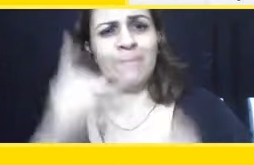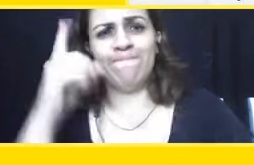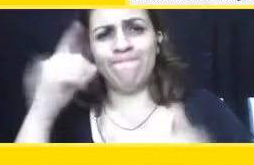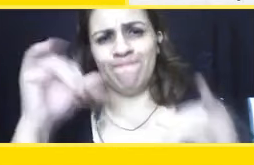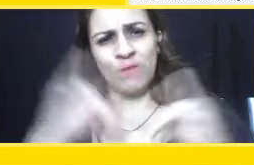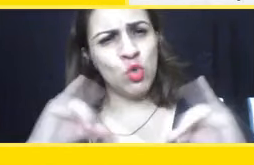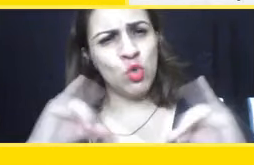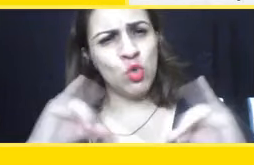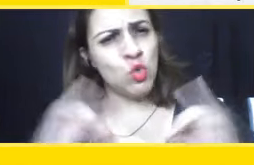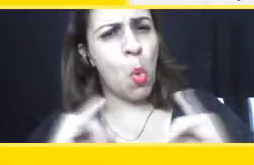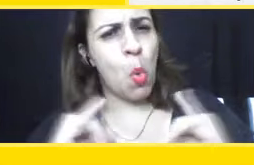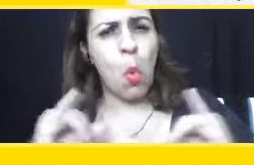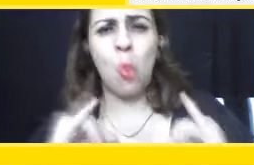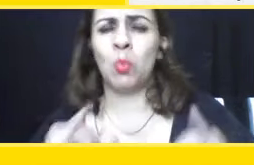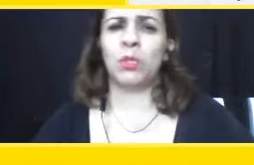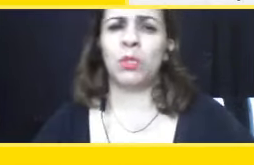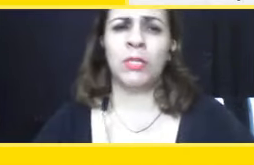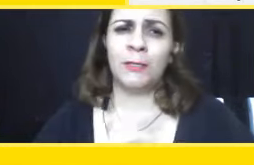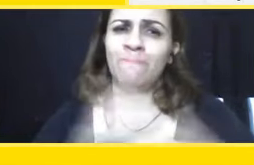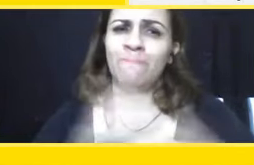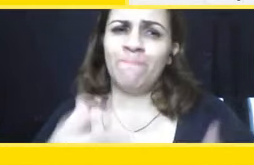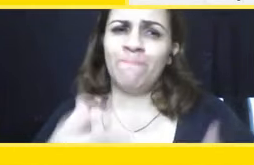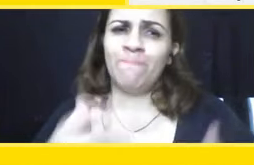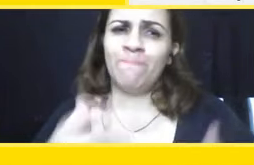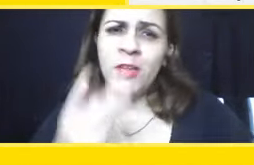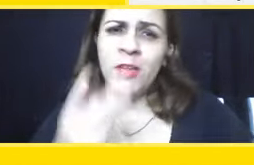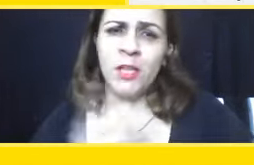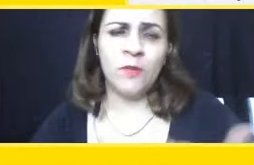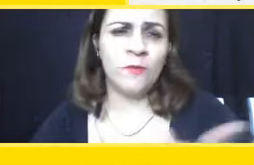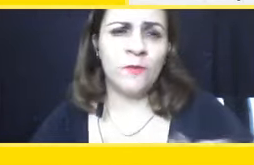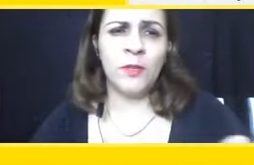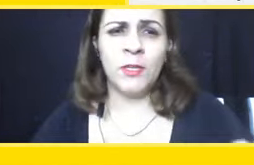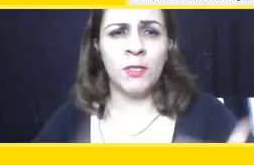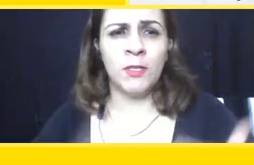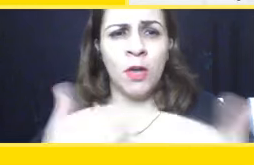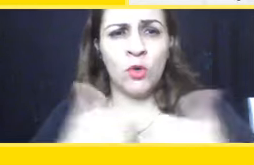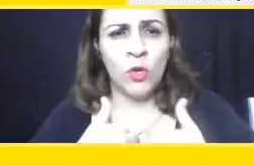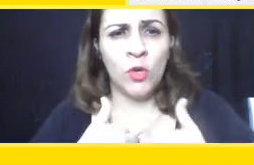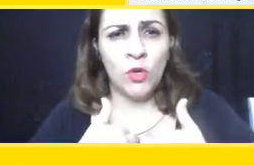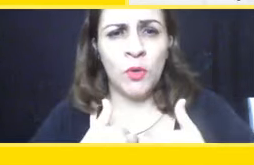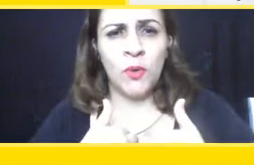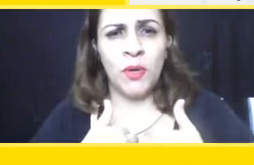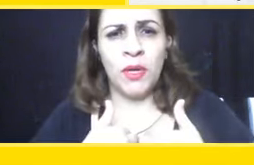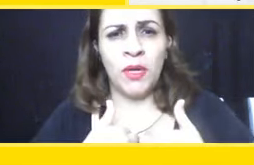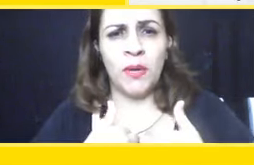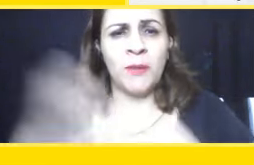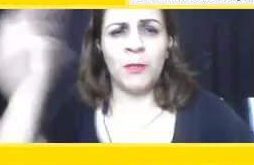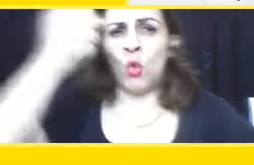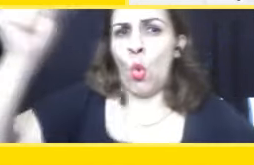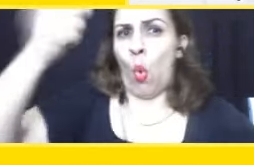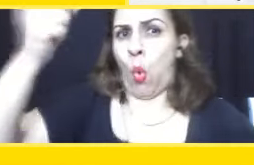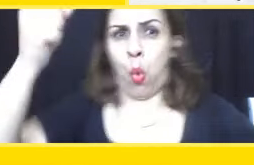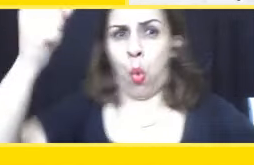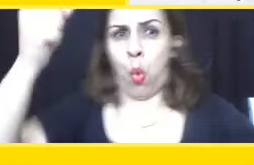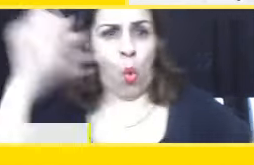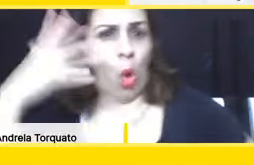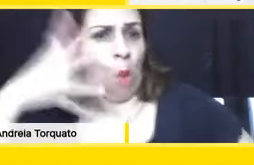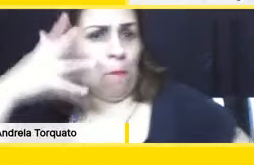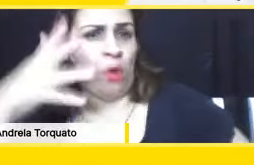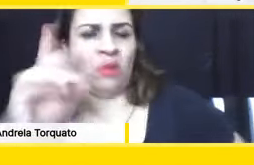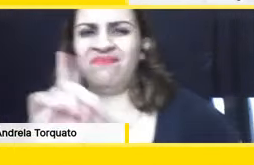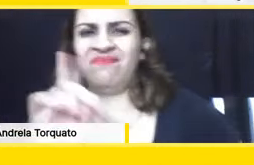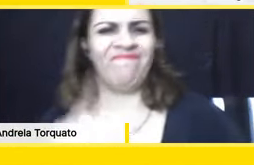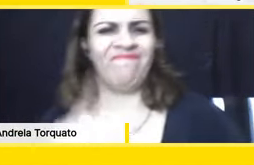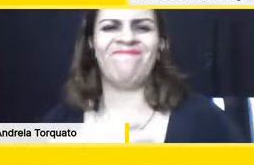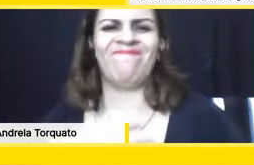Certo. estou à disposição. Na realidade, eu não falo, quando eu falo de autismo, eu não falo como bandeira política, mas falo com